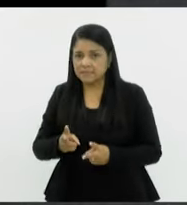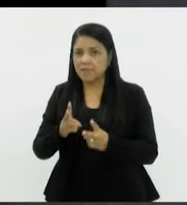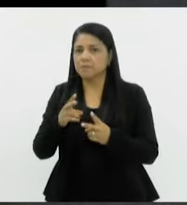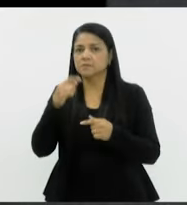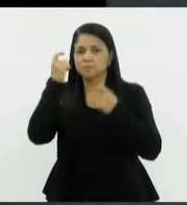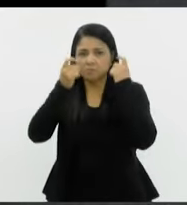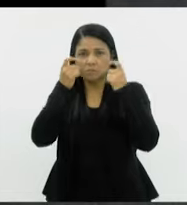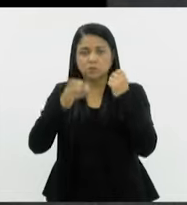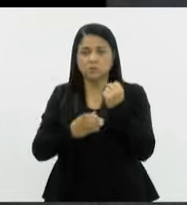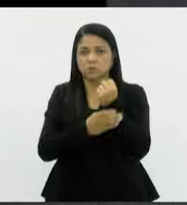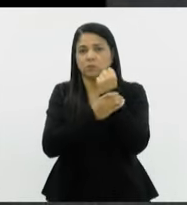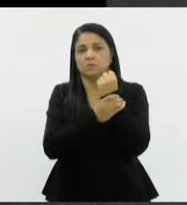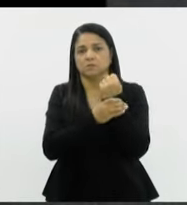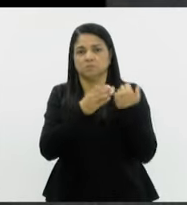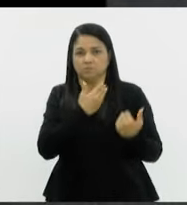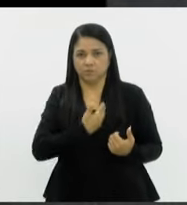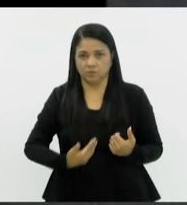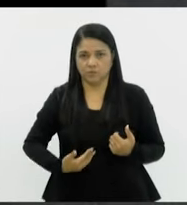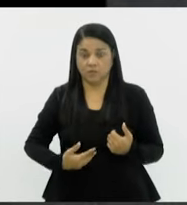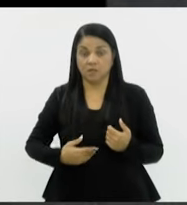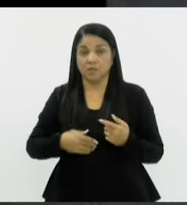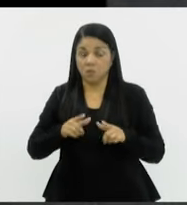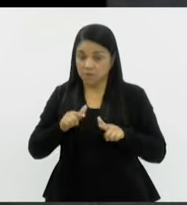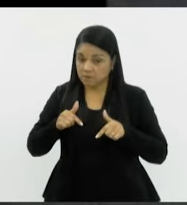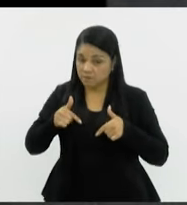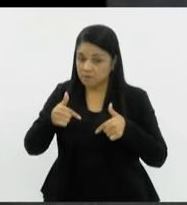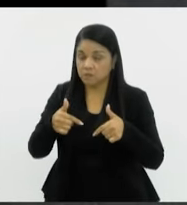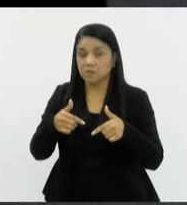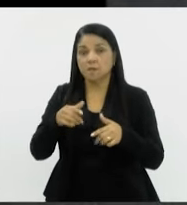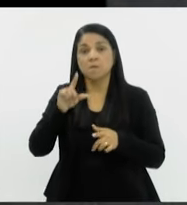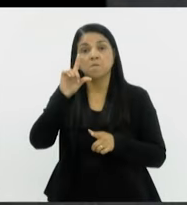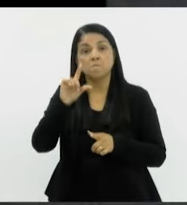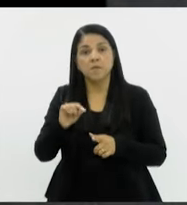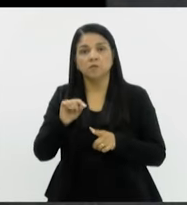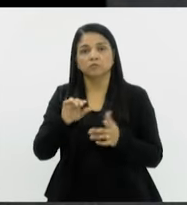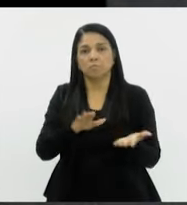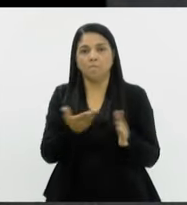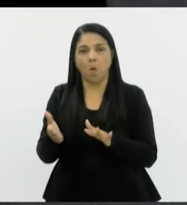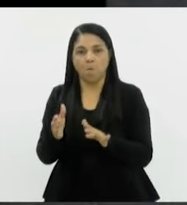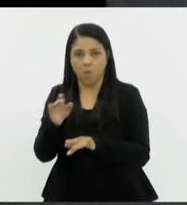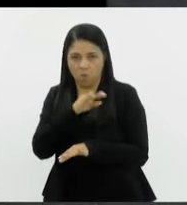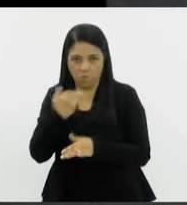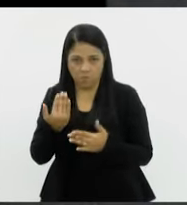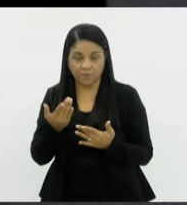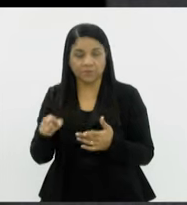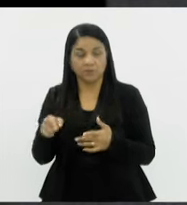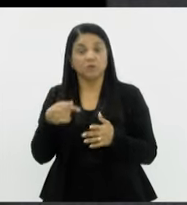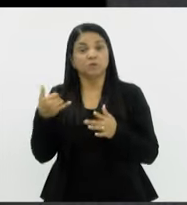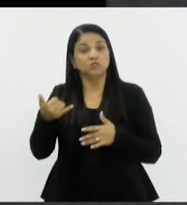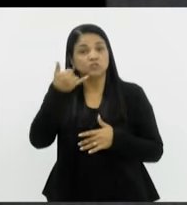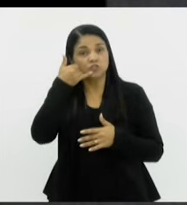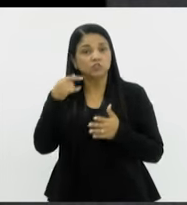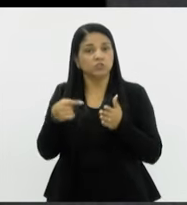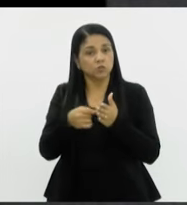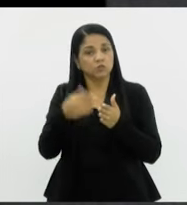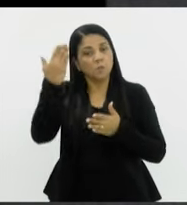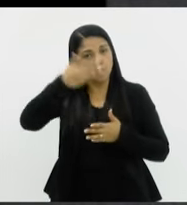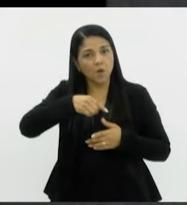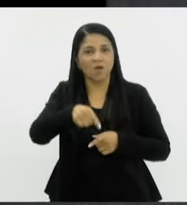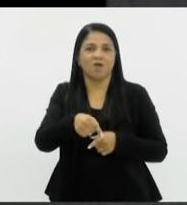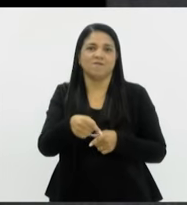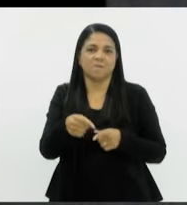mais eficiência com menos truculência. E o Disque Denúncia é uma prova que isso pode acontecer. Portanto,